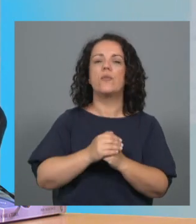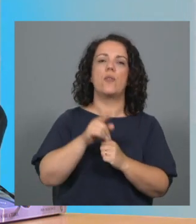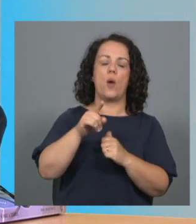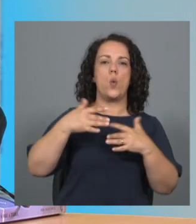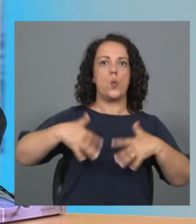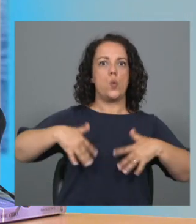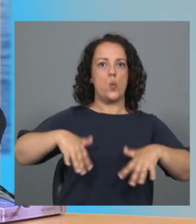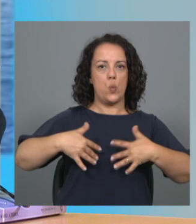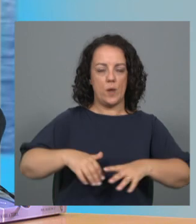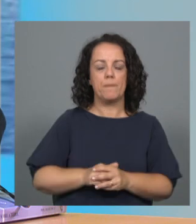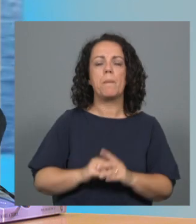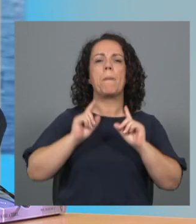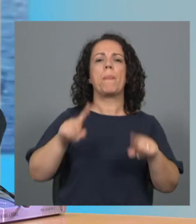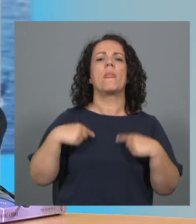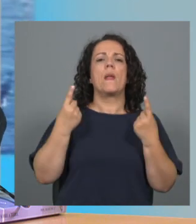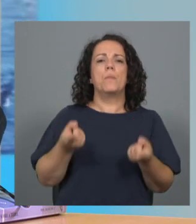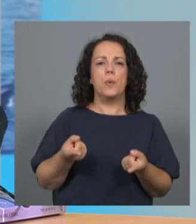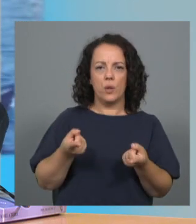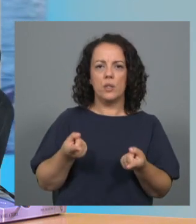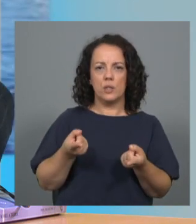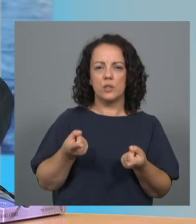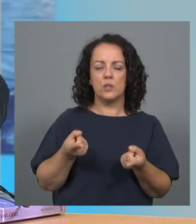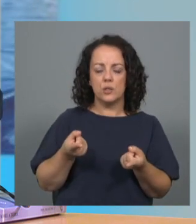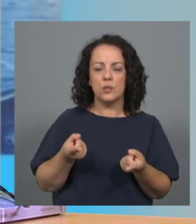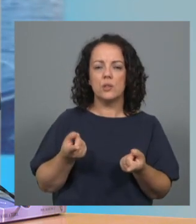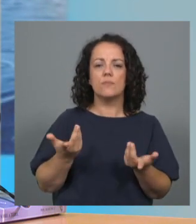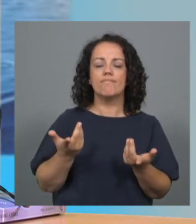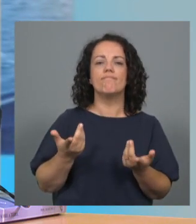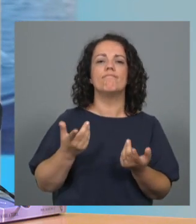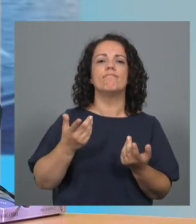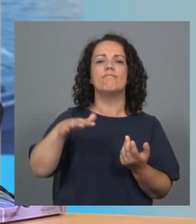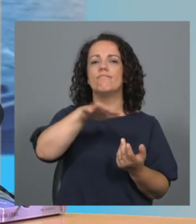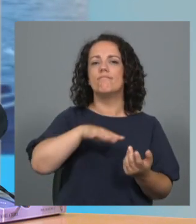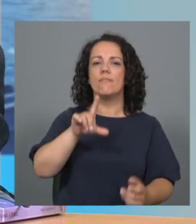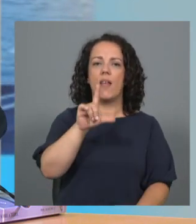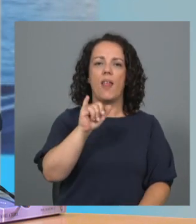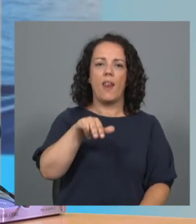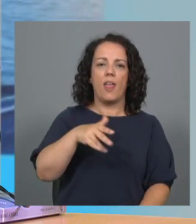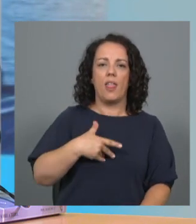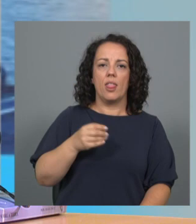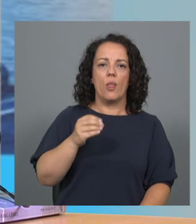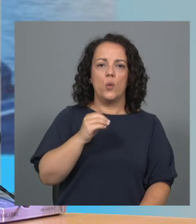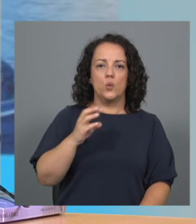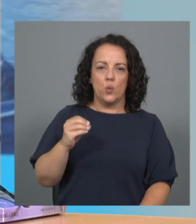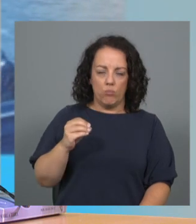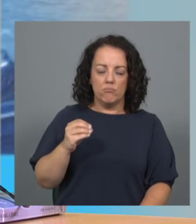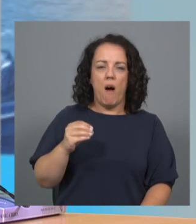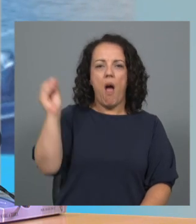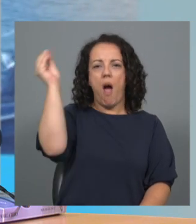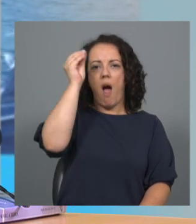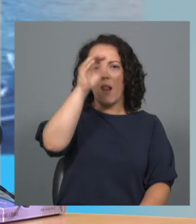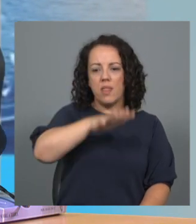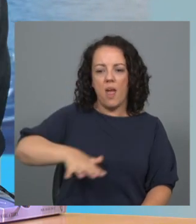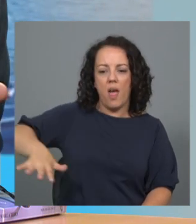joia. Depois, há outros, ir ao Lindoso, visitar as aldeias